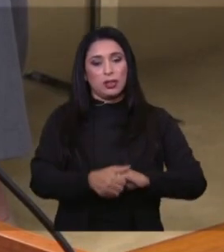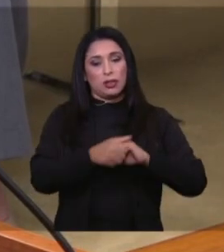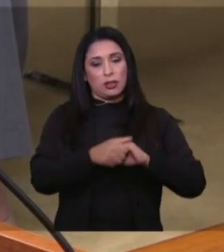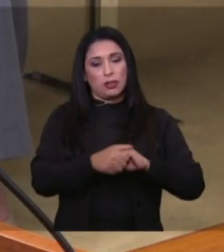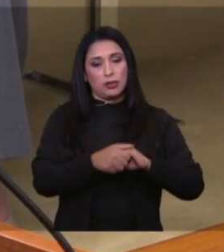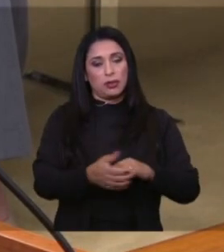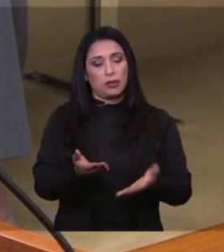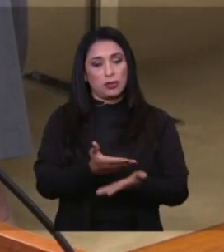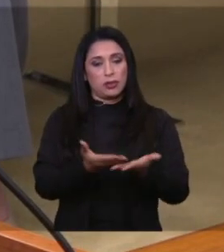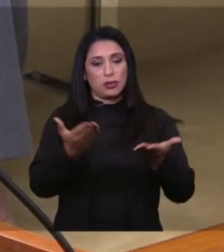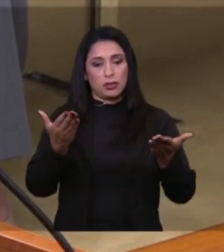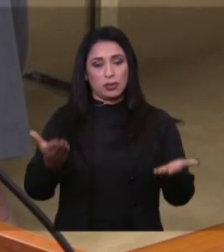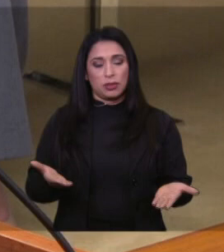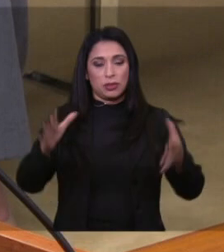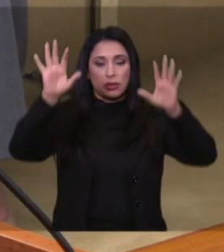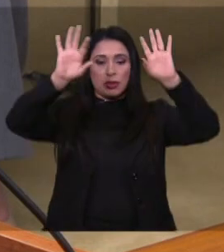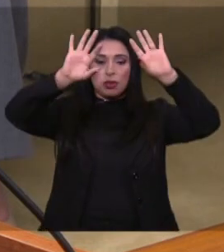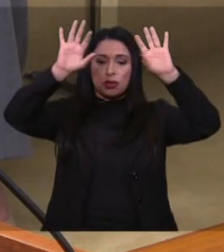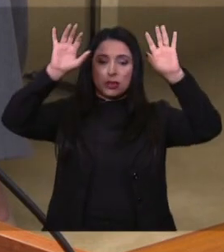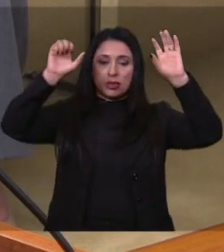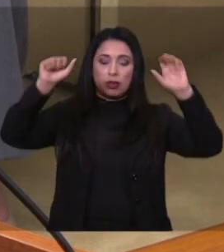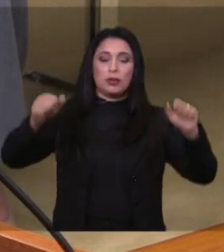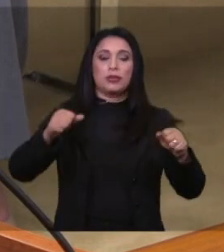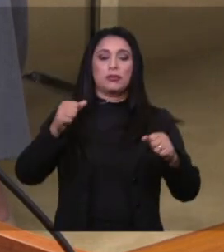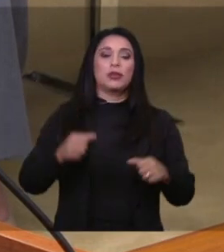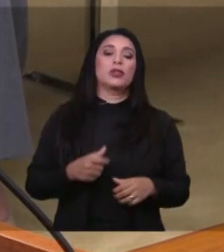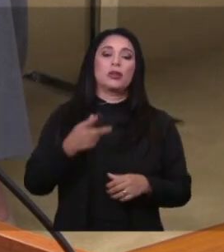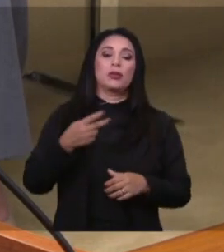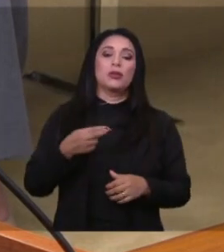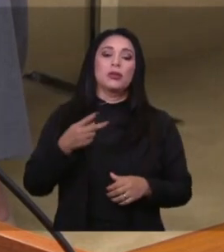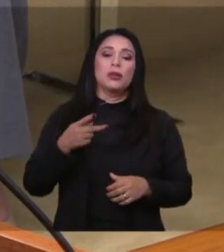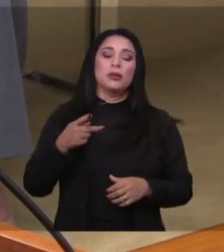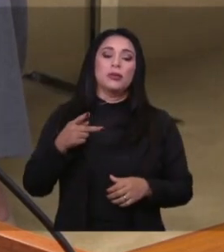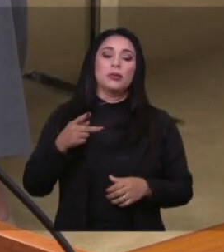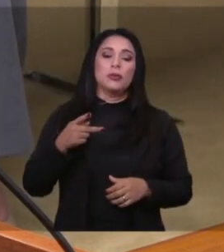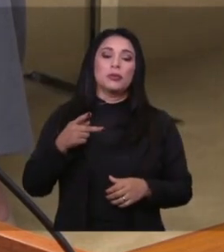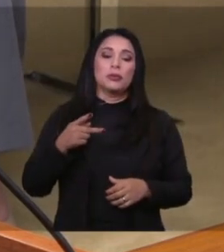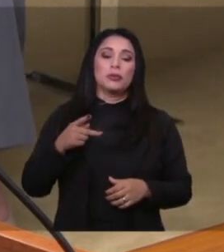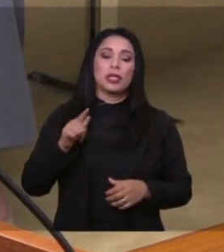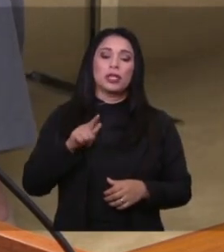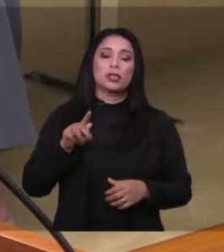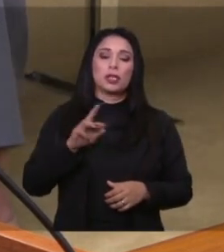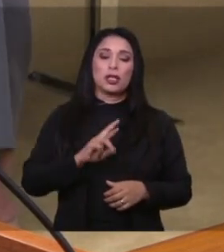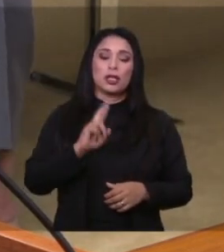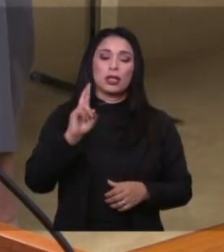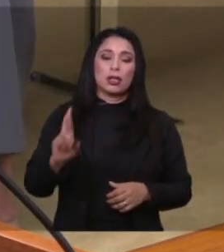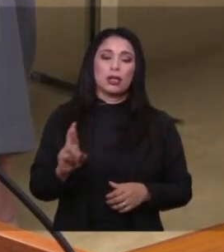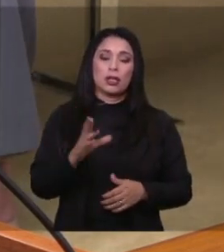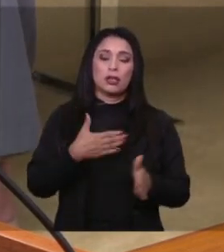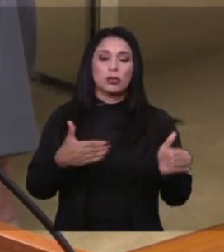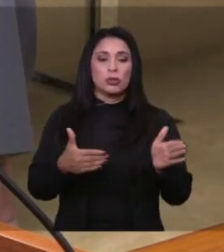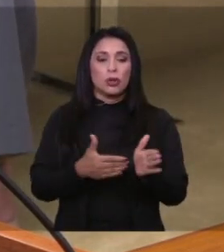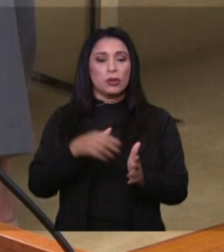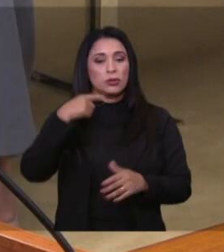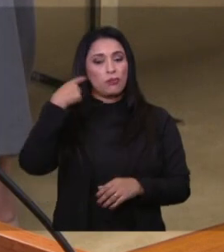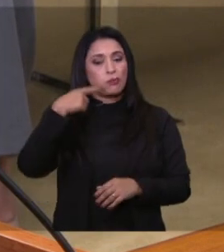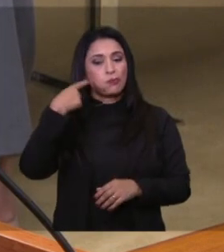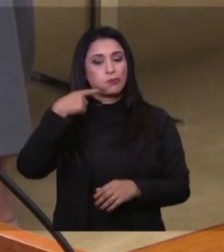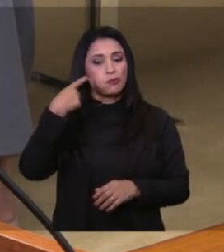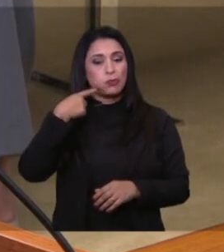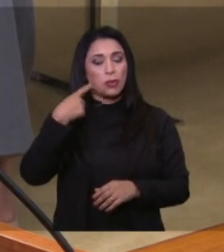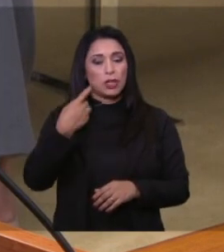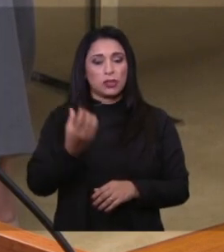membros do tribunal, excelentíssima senhora procuradora-geral da República, excelentíssimos colegas advogados que aqui estão e